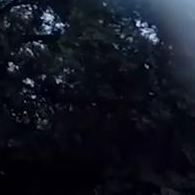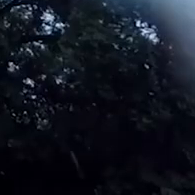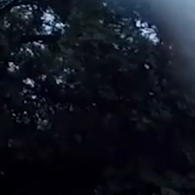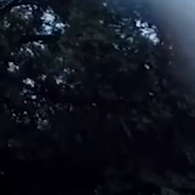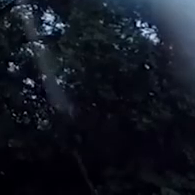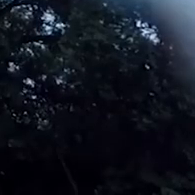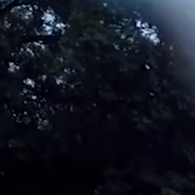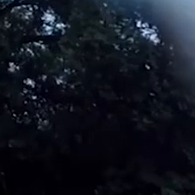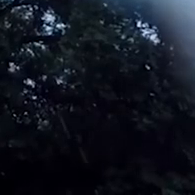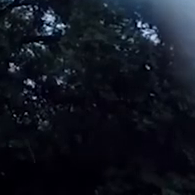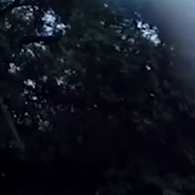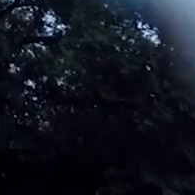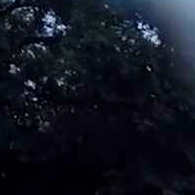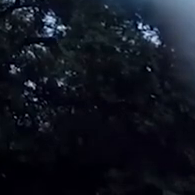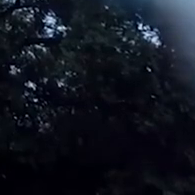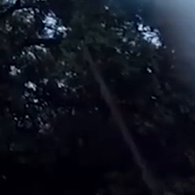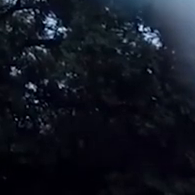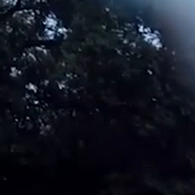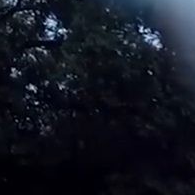à chuva,